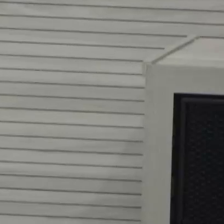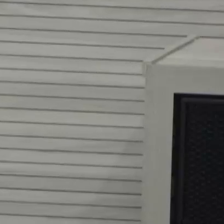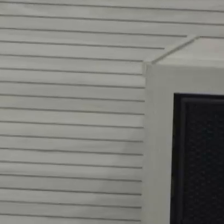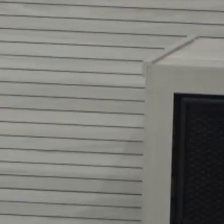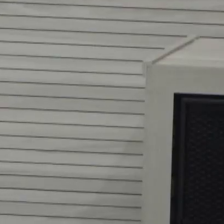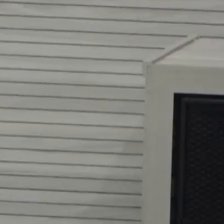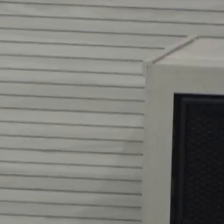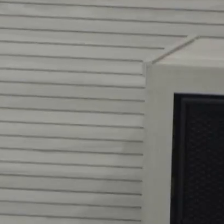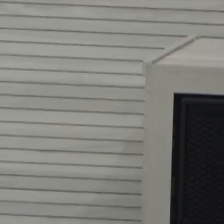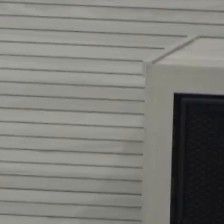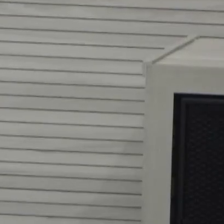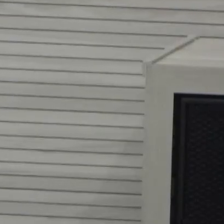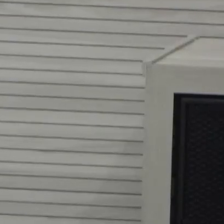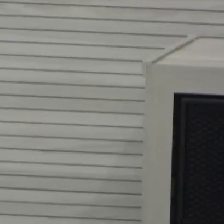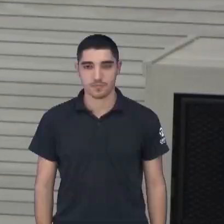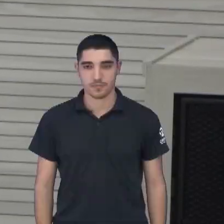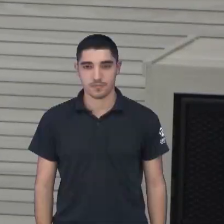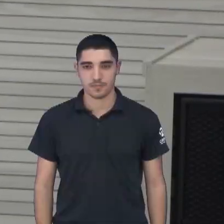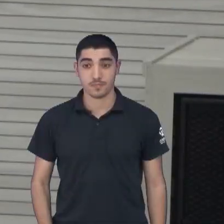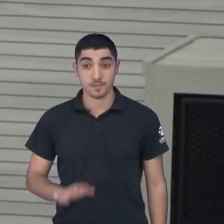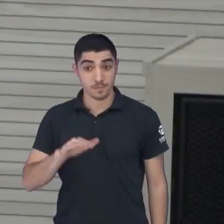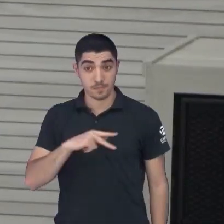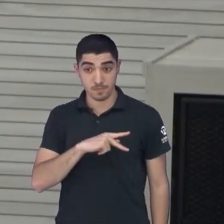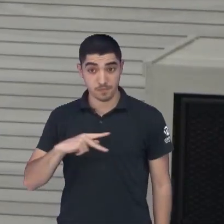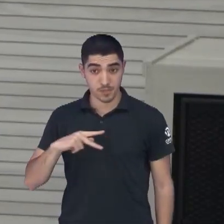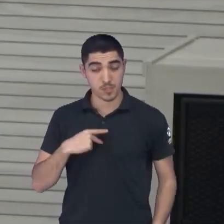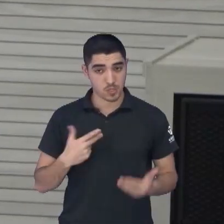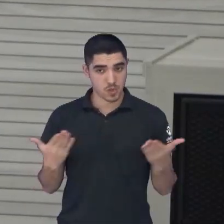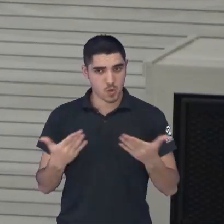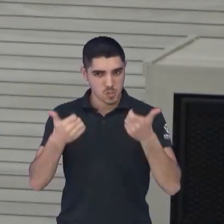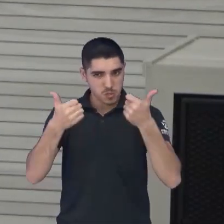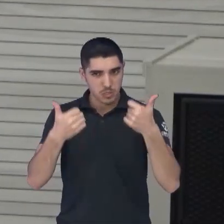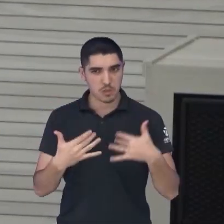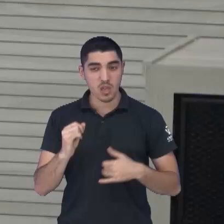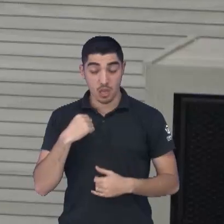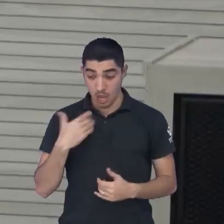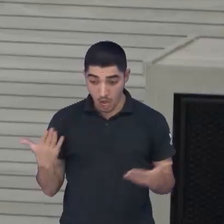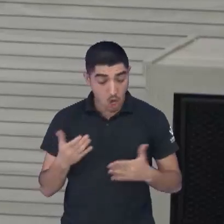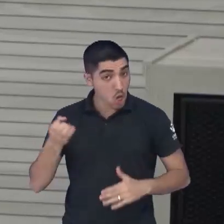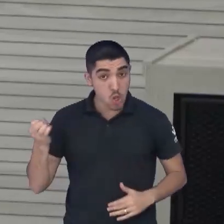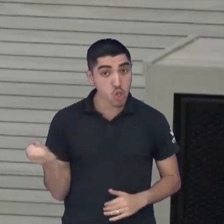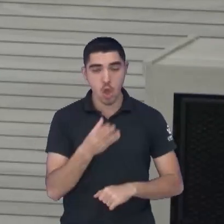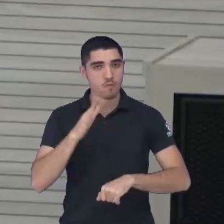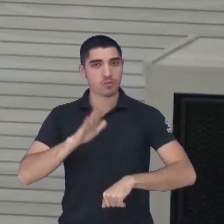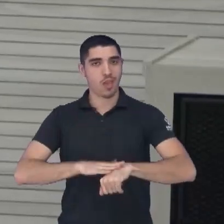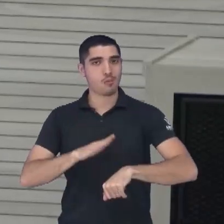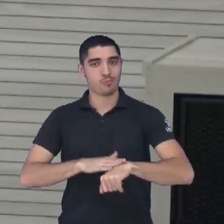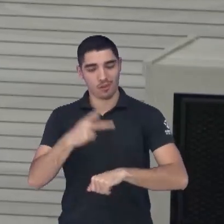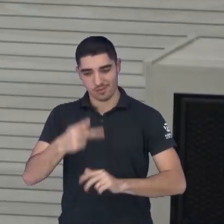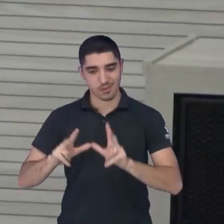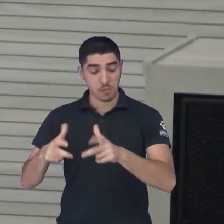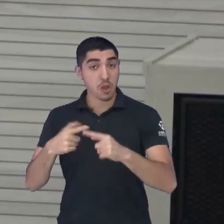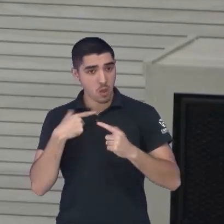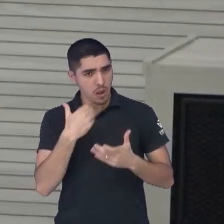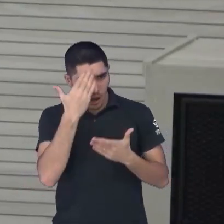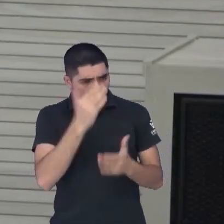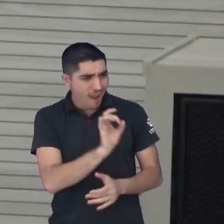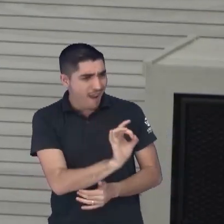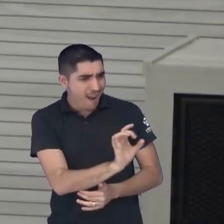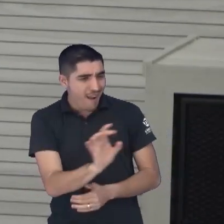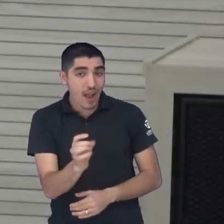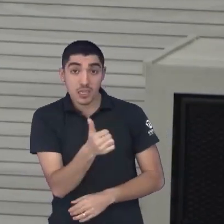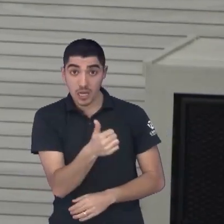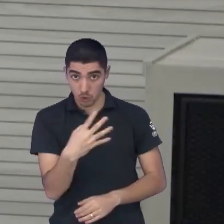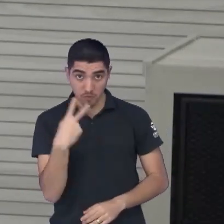Câmara. Eu gostaria de agradecer, um por um, dos 14 vereadores, mas também